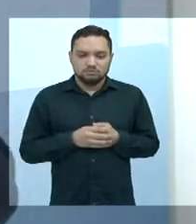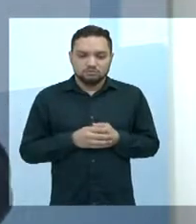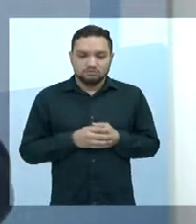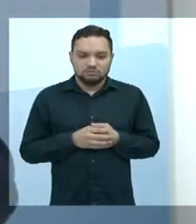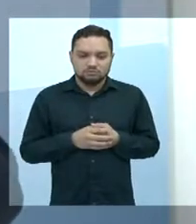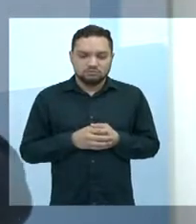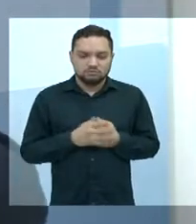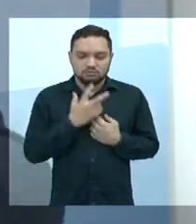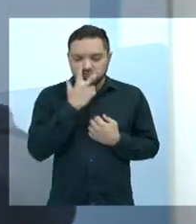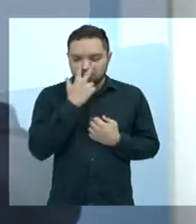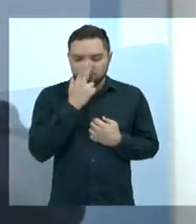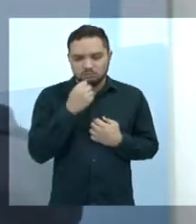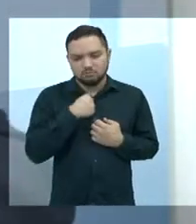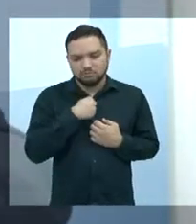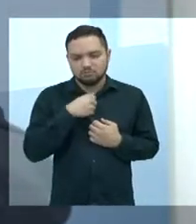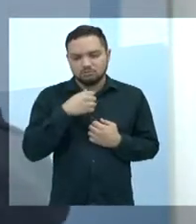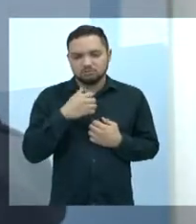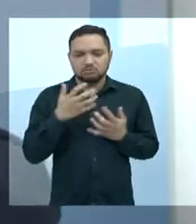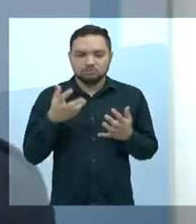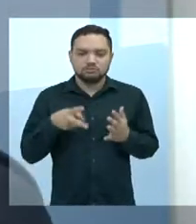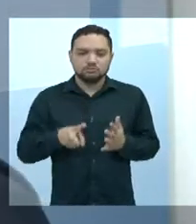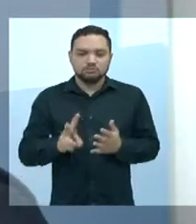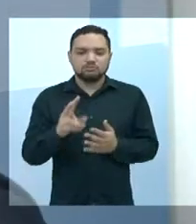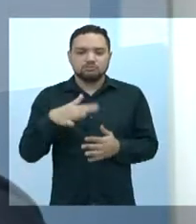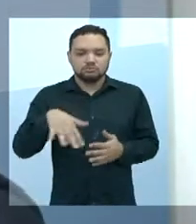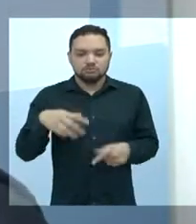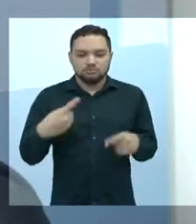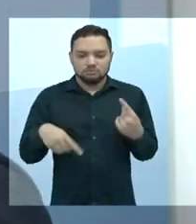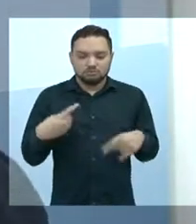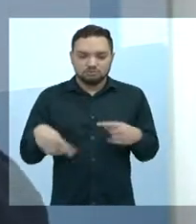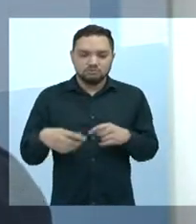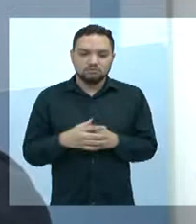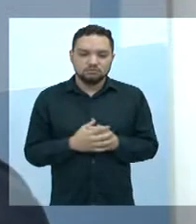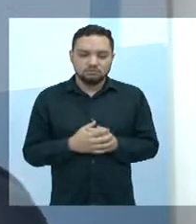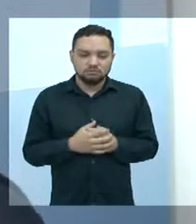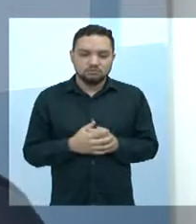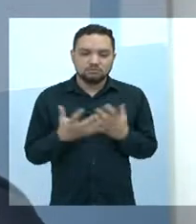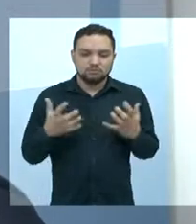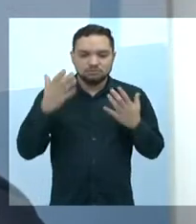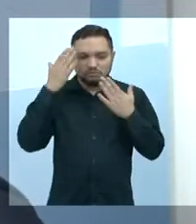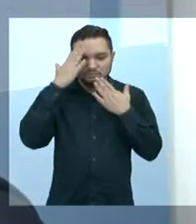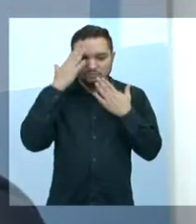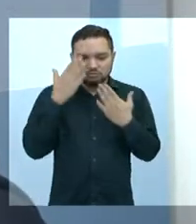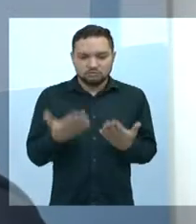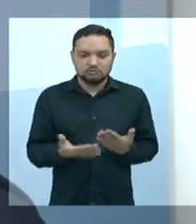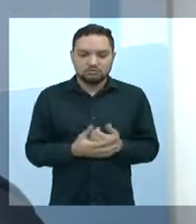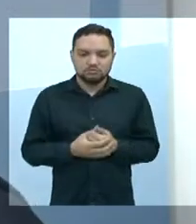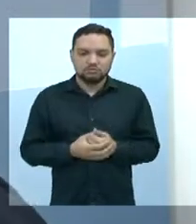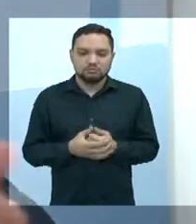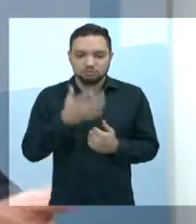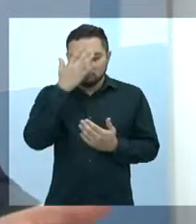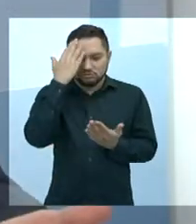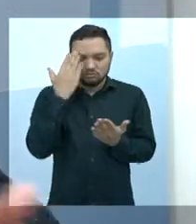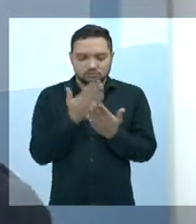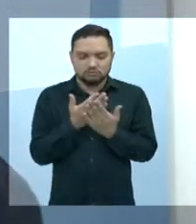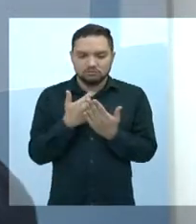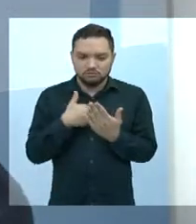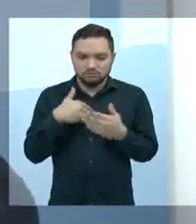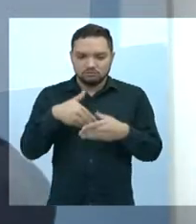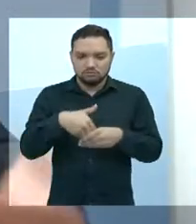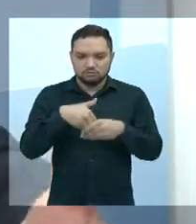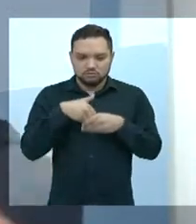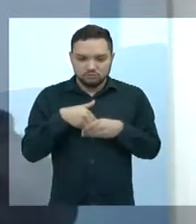bem, não ia me dar bem. Então, quero continuar na política aqui. Quero agradecer aqui a quem confiou em mim e que